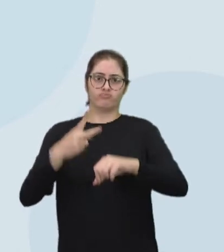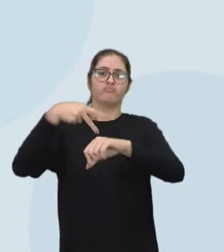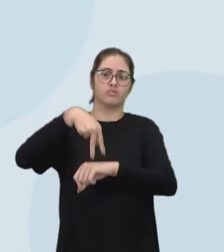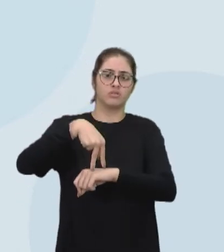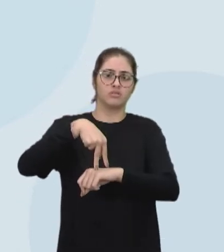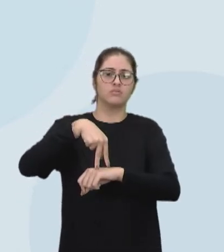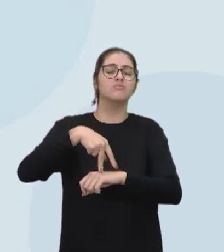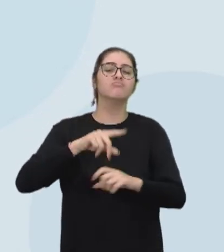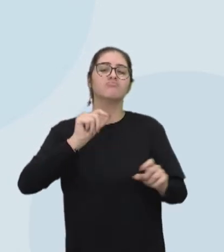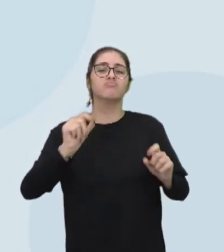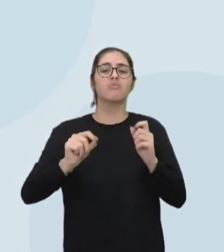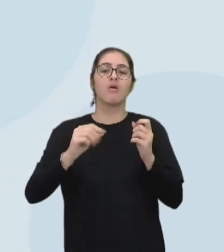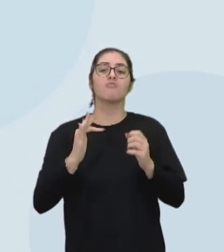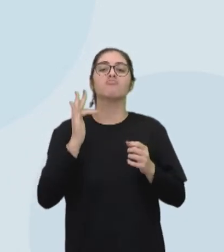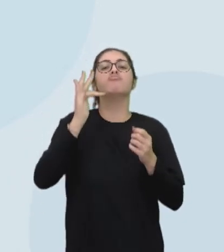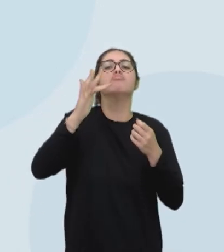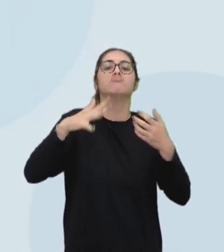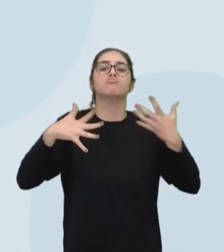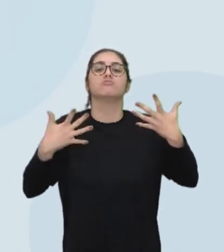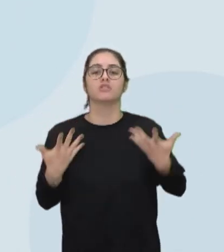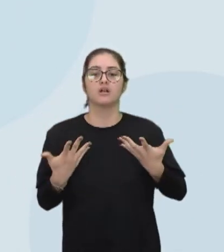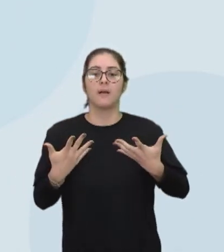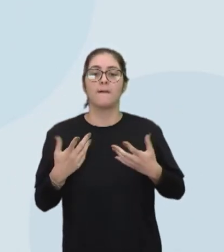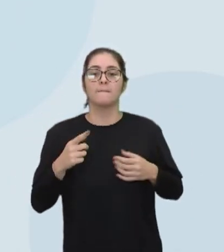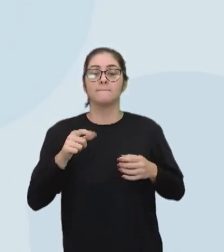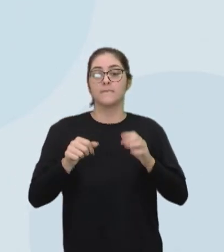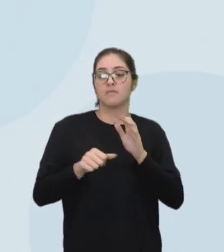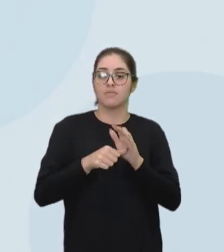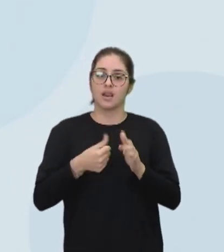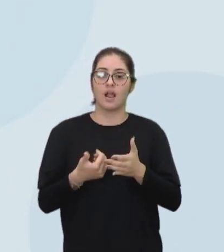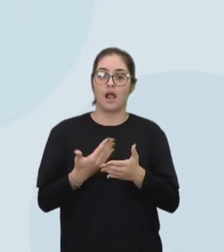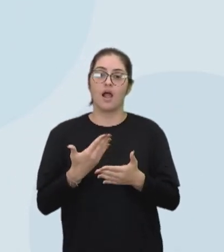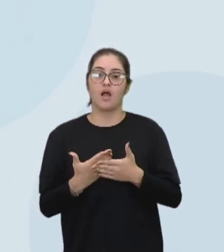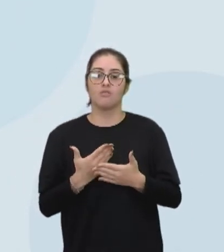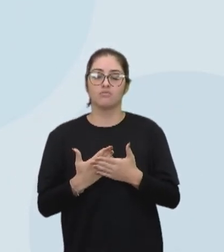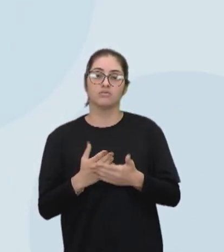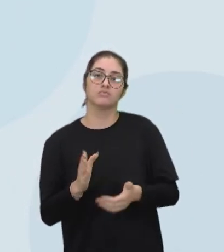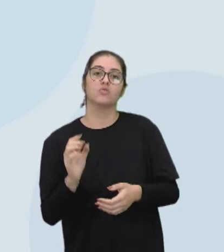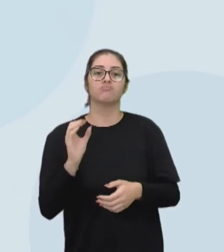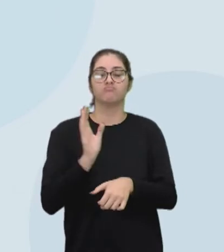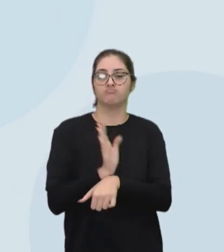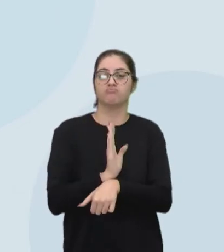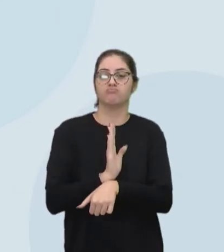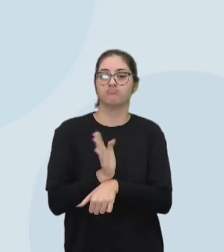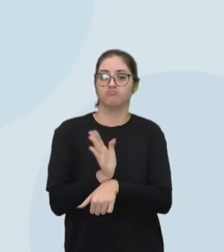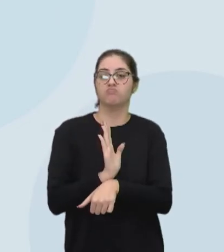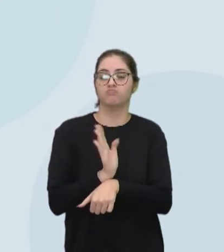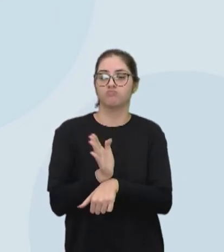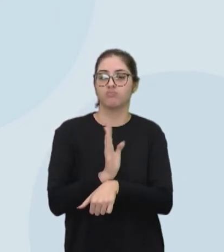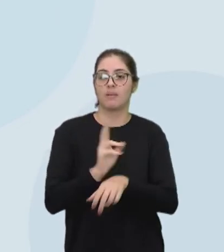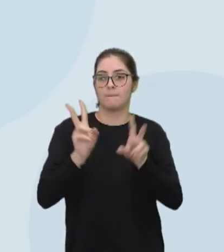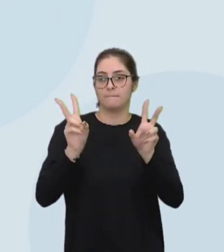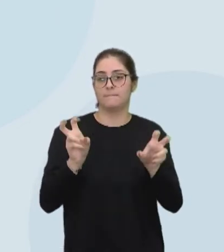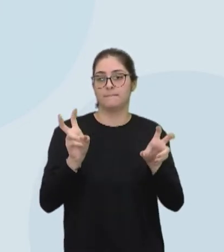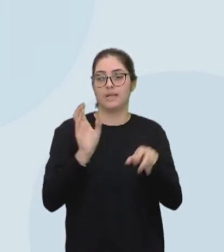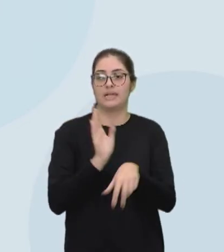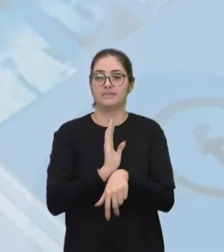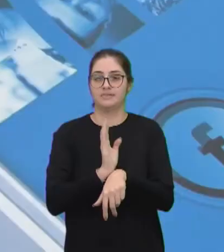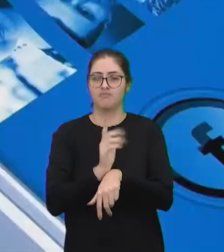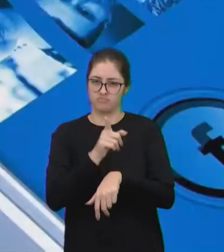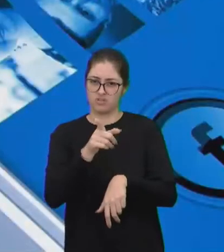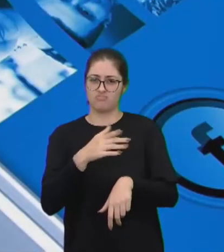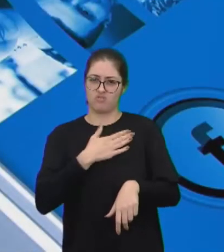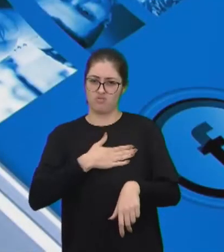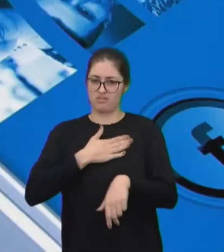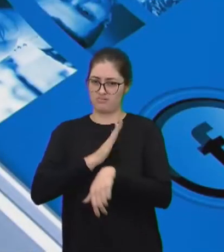que vem por aí? A nossa primeira aula de desenvolvimento. E vamos falar sobre cinema. Você gosta de